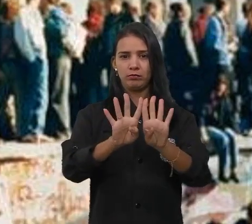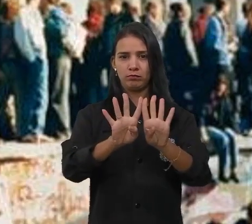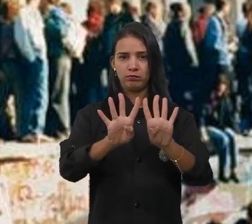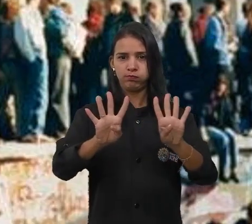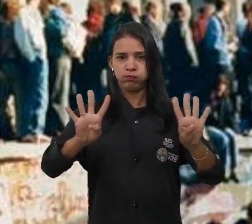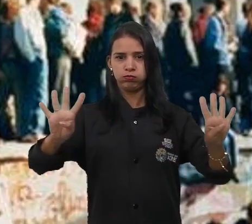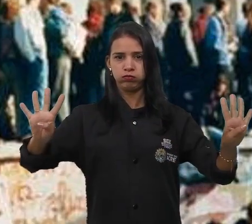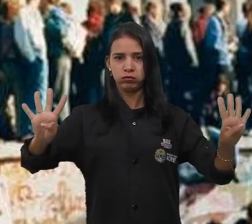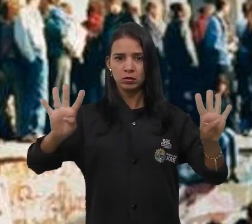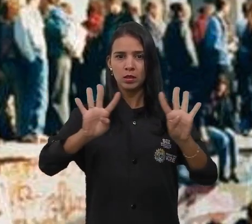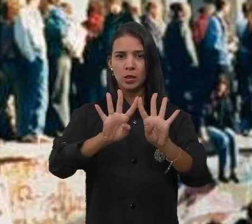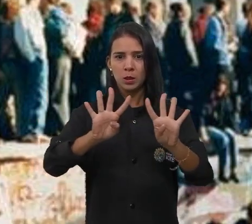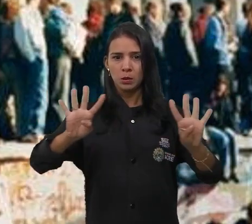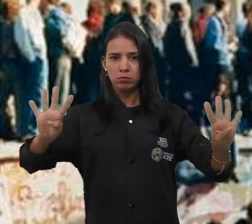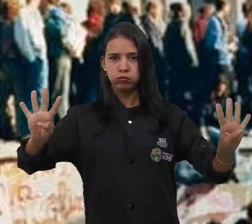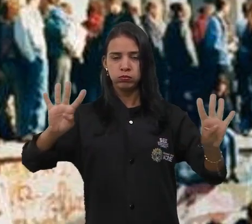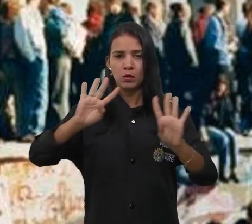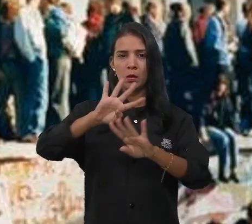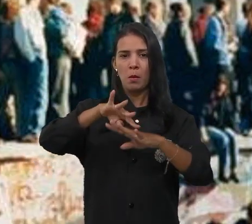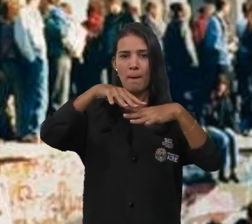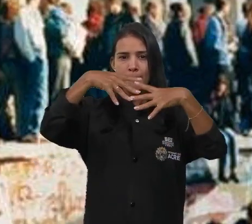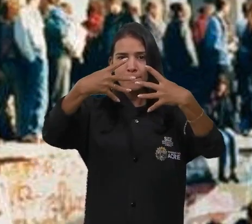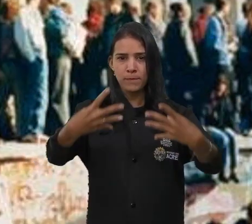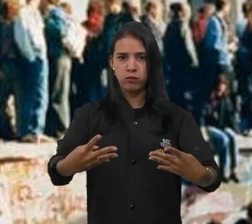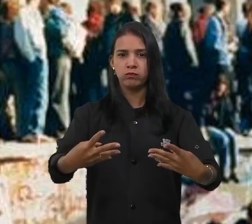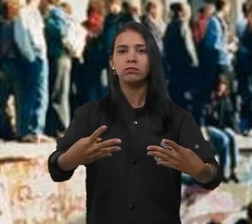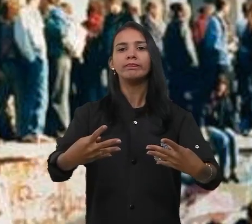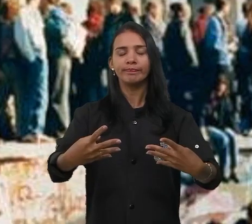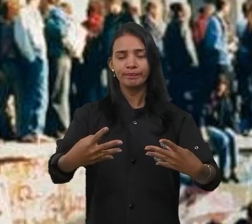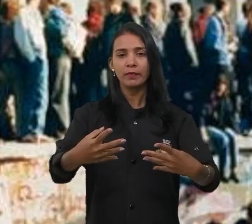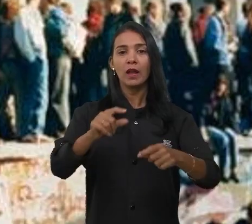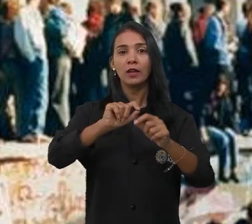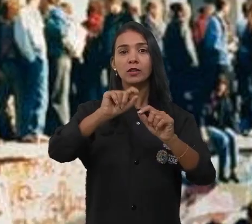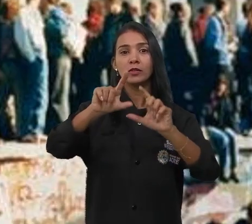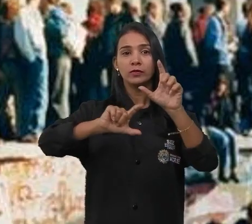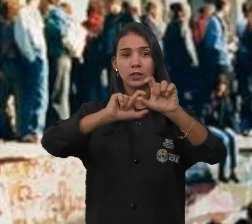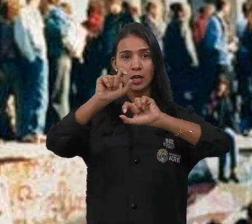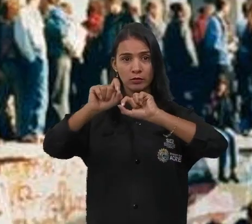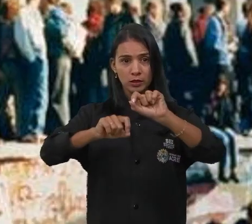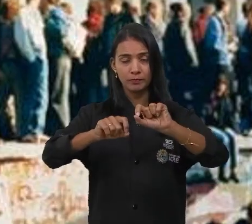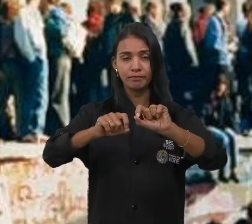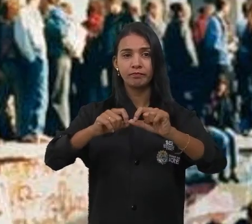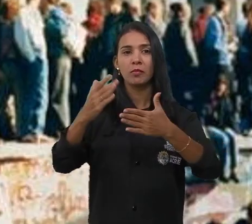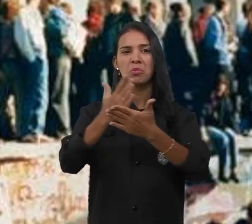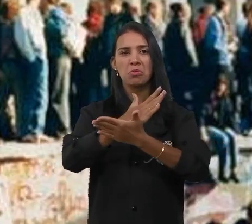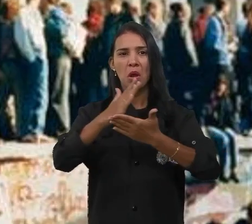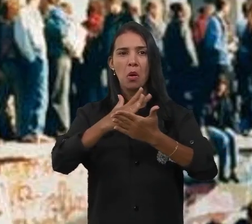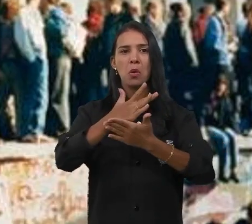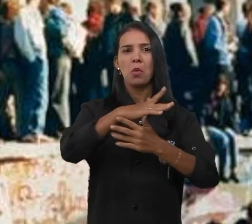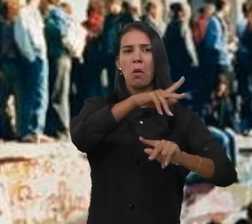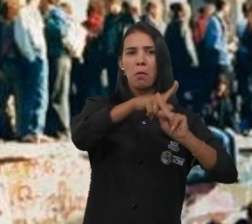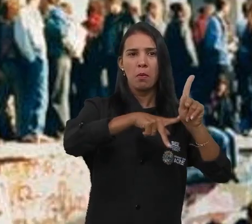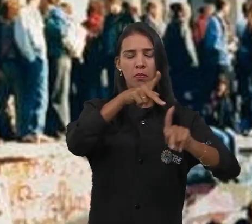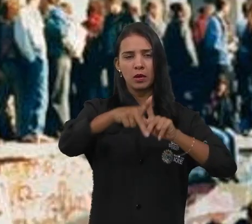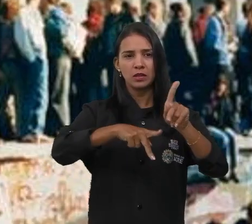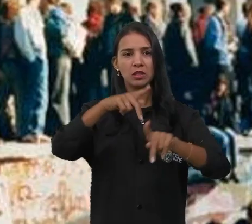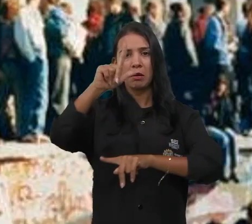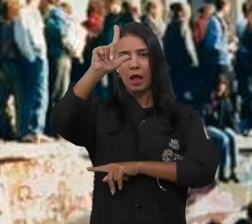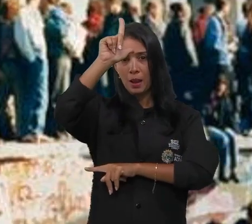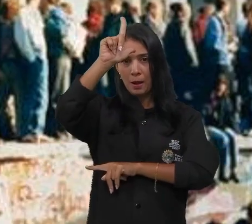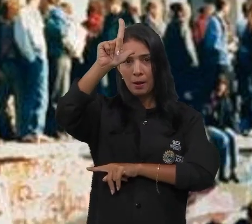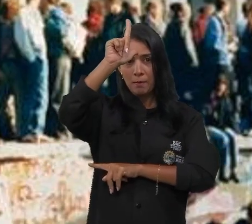Alemães ocidentais e orientais reunidos após a Segunda Guerra. Aliás, desculpa, tá,